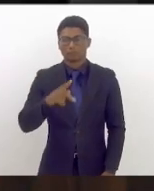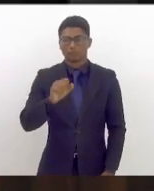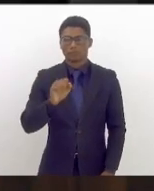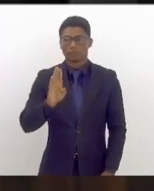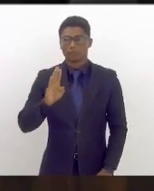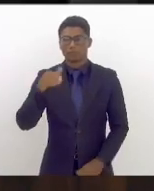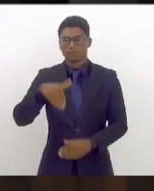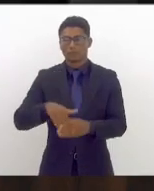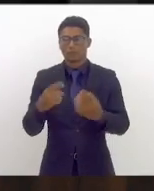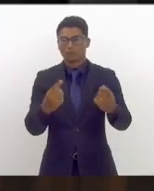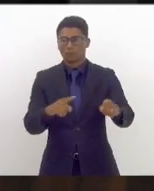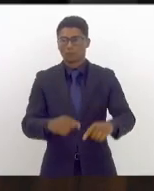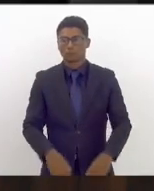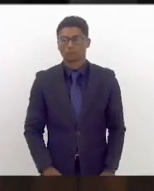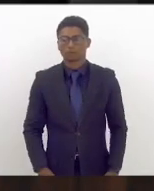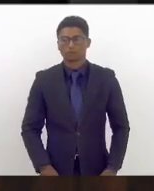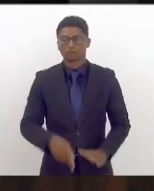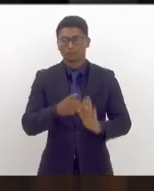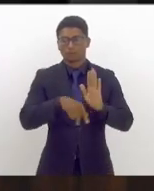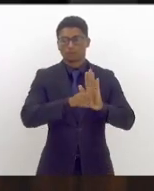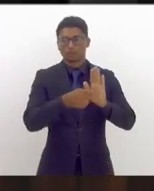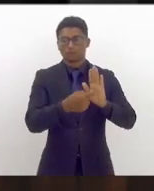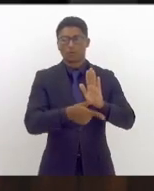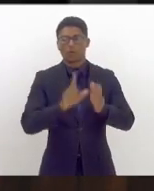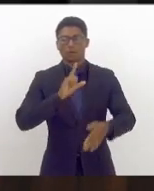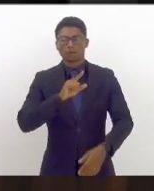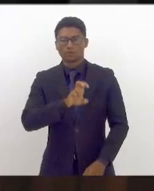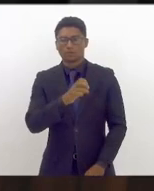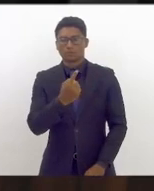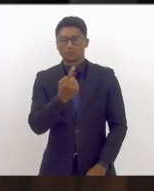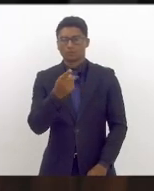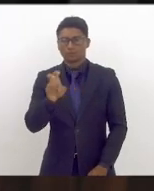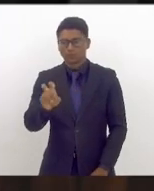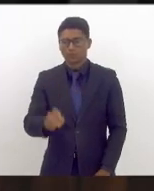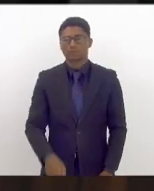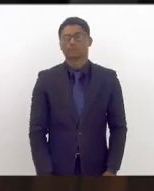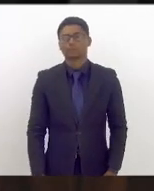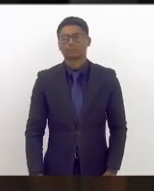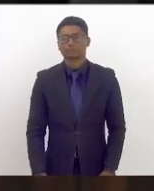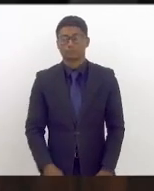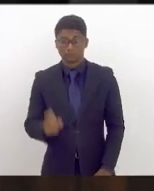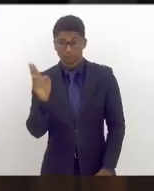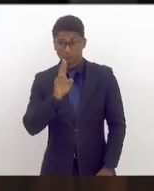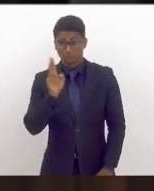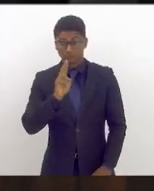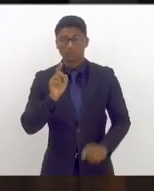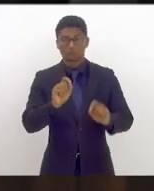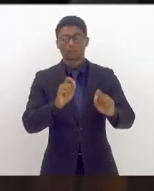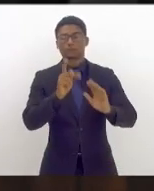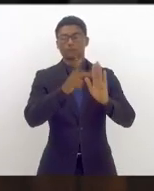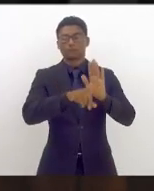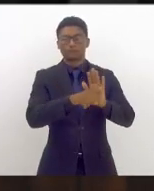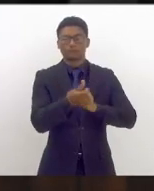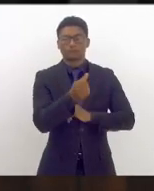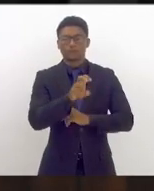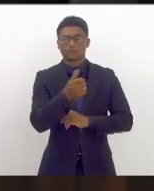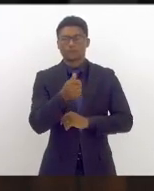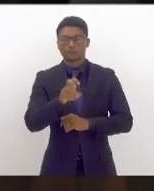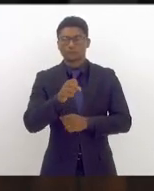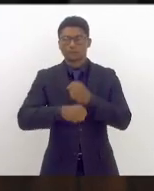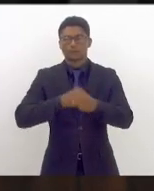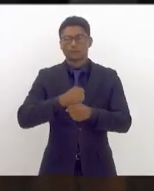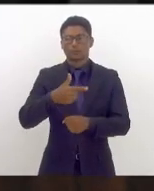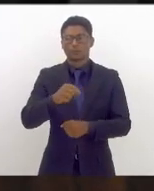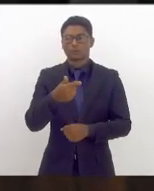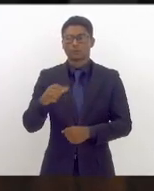pelo contrário é um projeto anterior 51 15 em regime de urgência discussão única projeto de lei 65 15 22